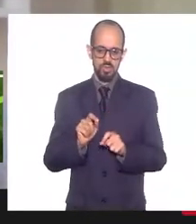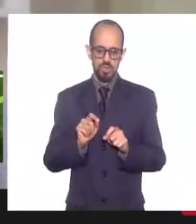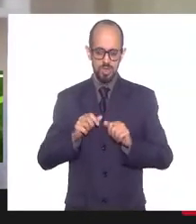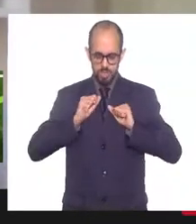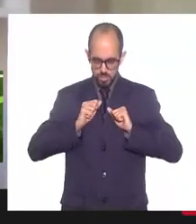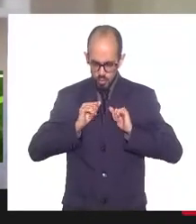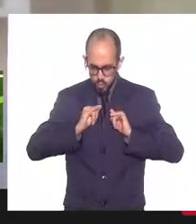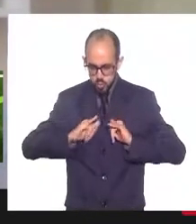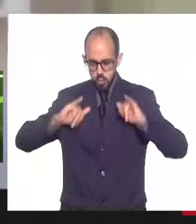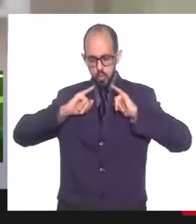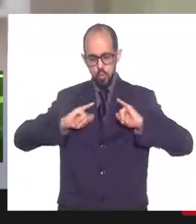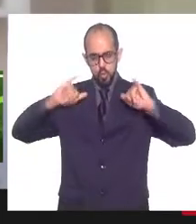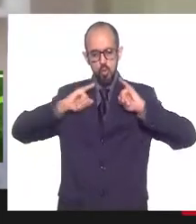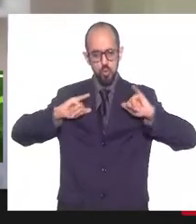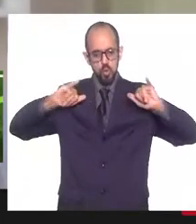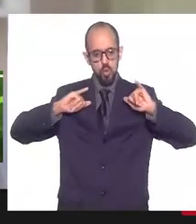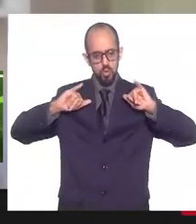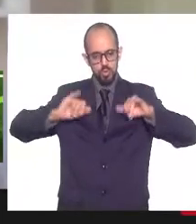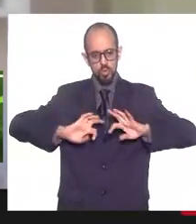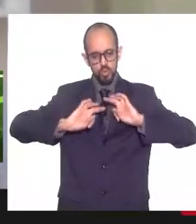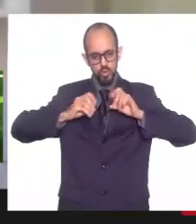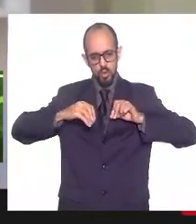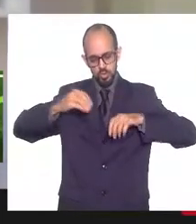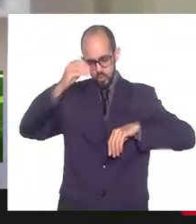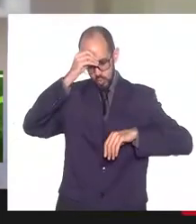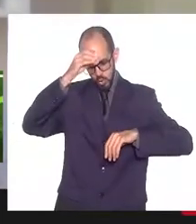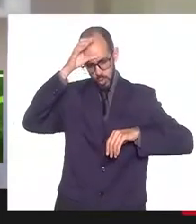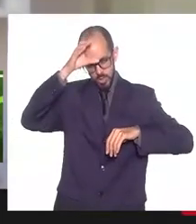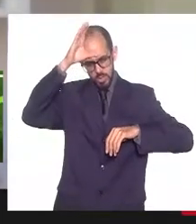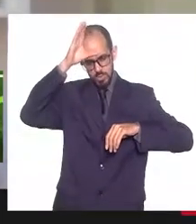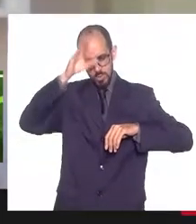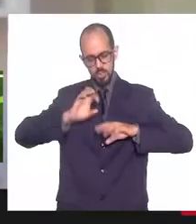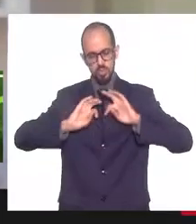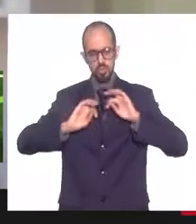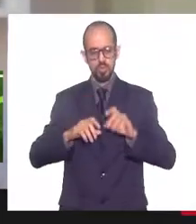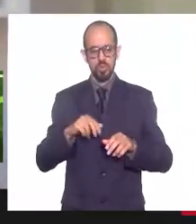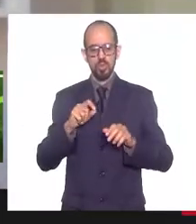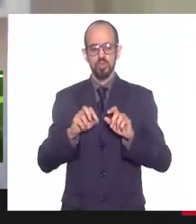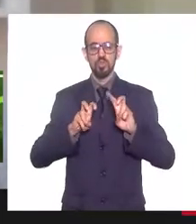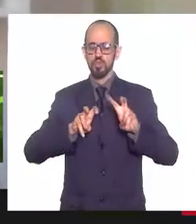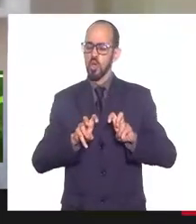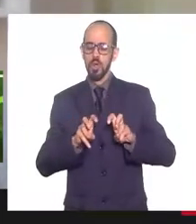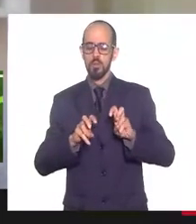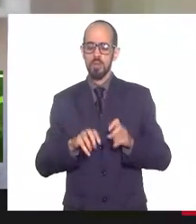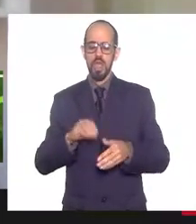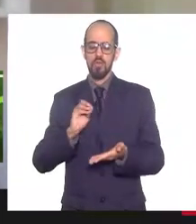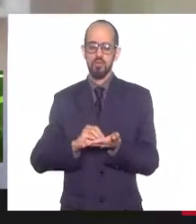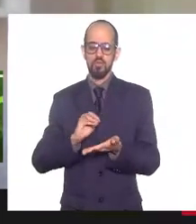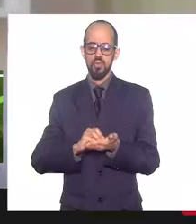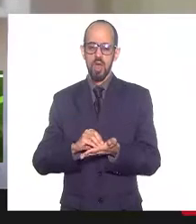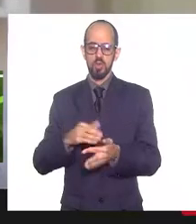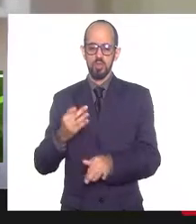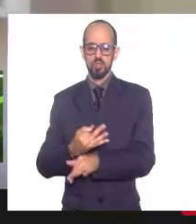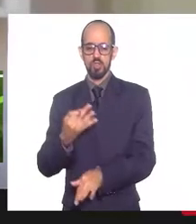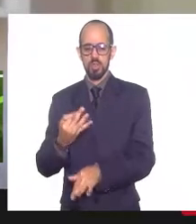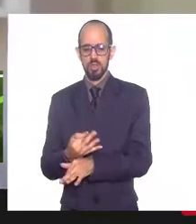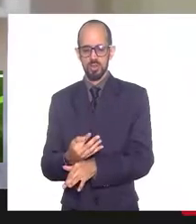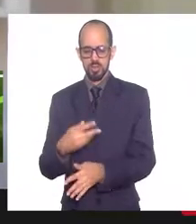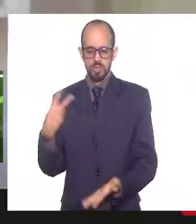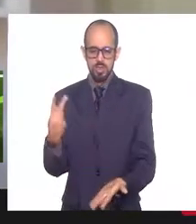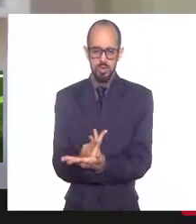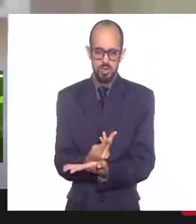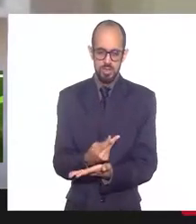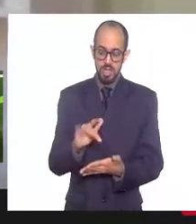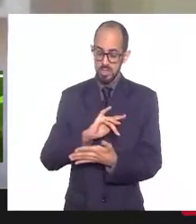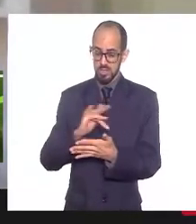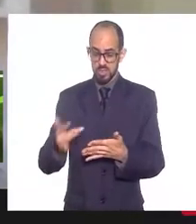multiplicamos esses conhecimentos sobre os fatos de intolerância que têm acontecido. E as redes sociais hoje são